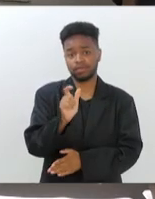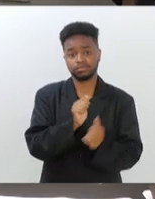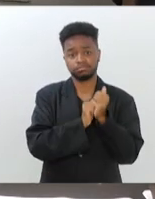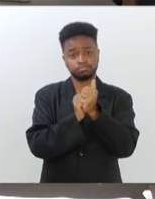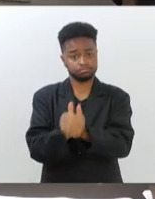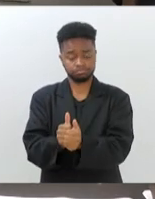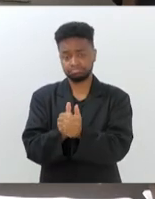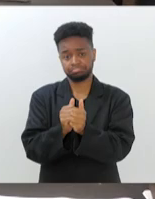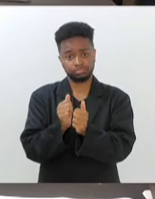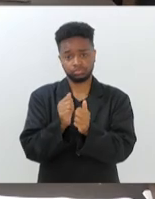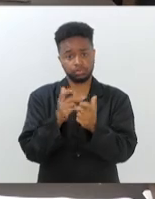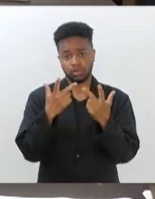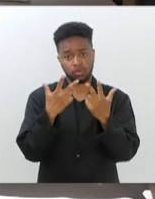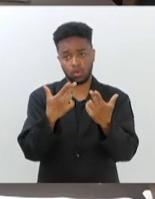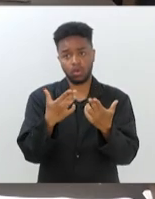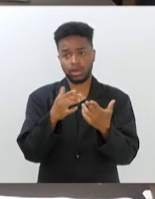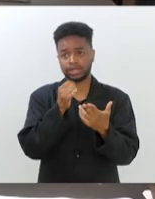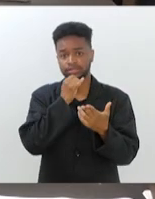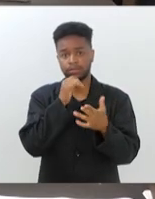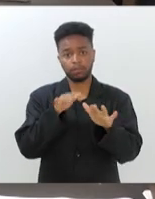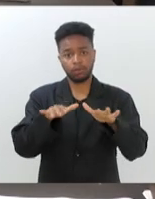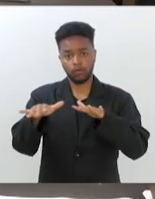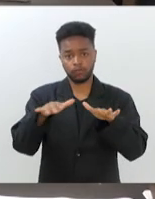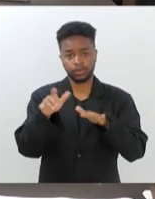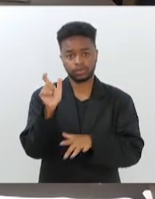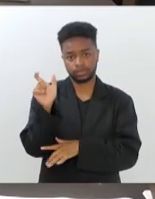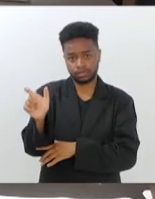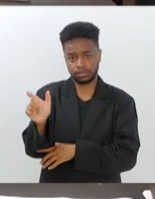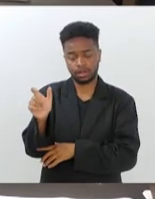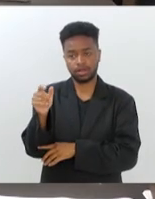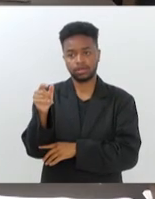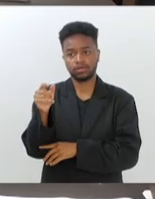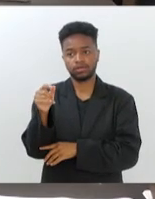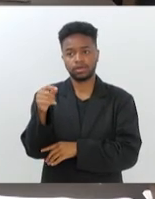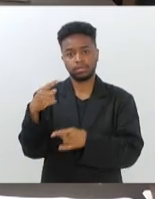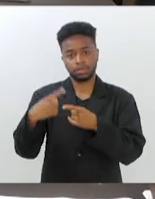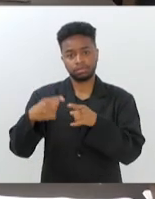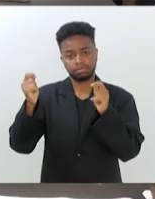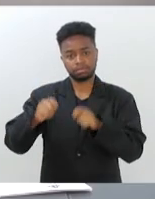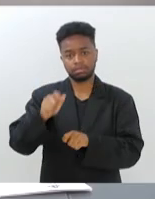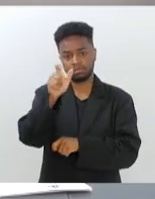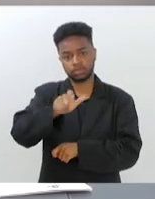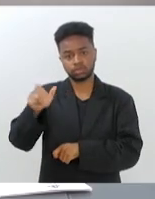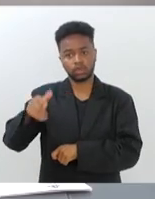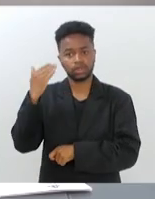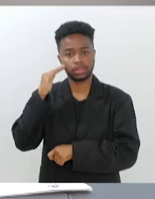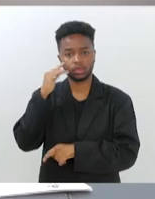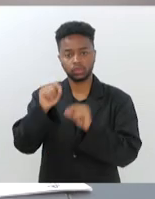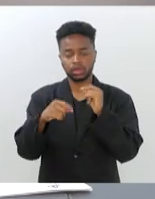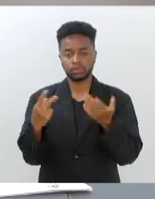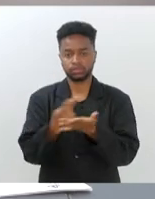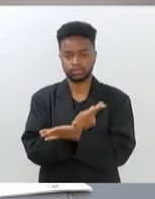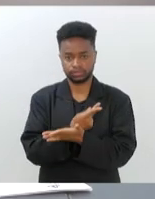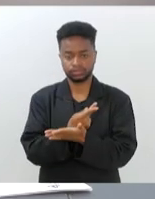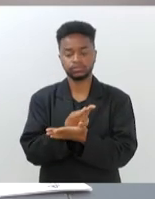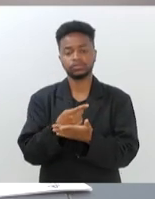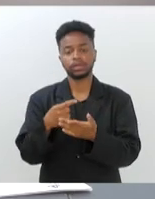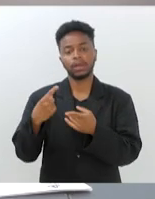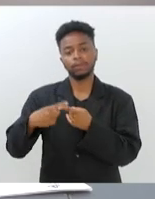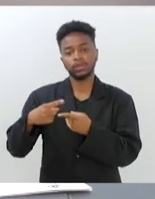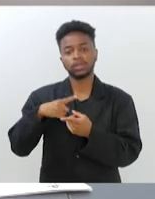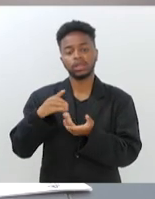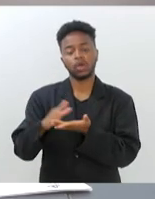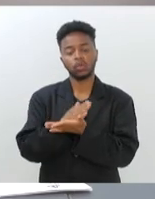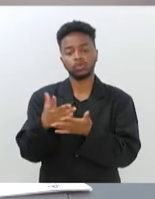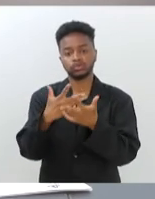fazendo a a a o movimento da palavra inteira para poder pra pessoa conseguir entender o que que tá acontecendo ali porque algumas coisas